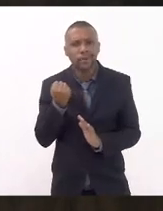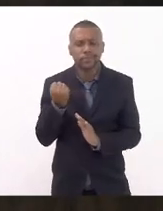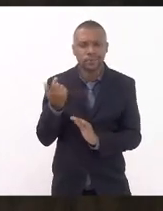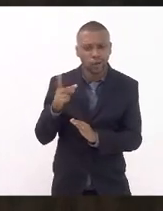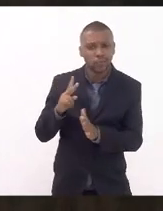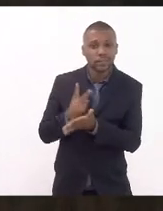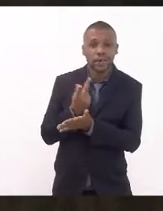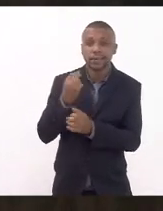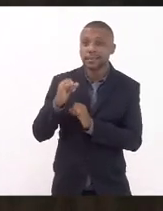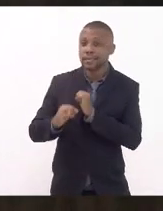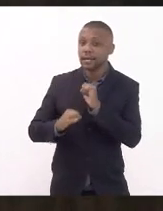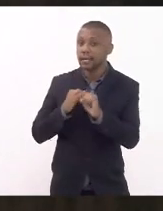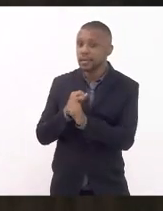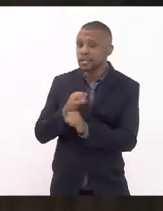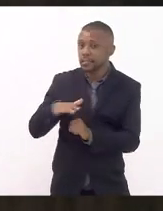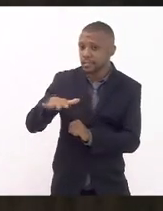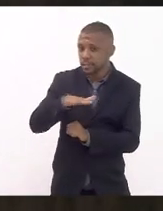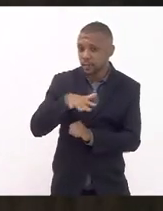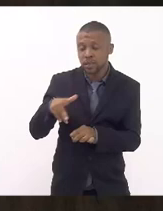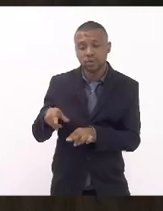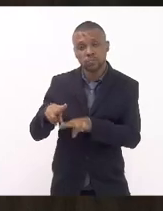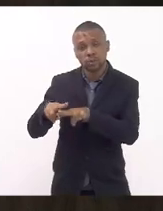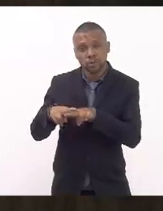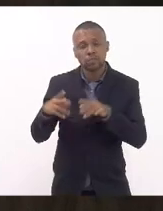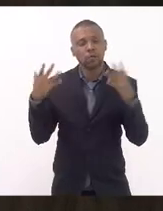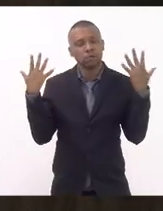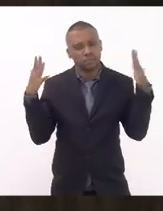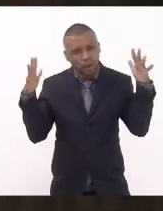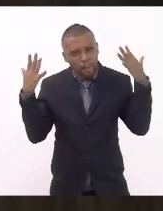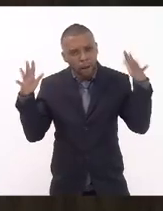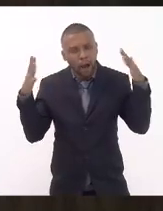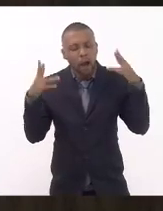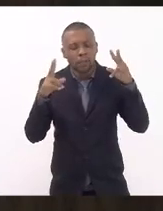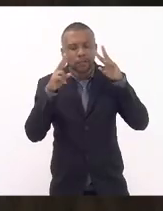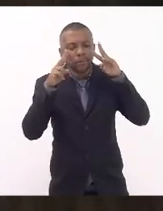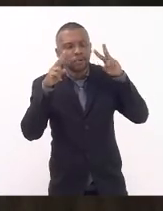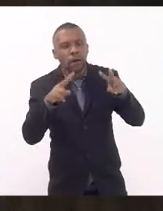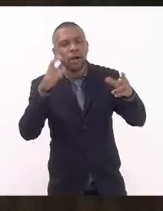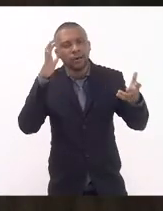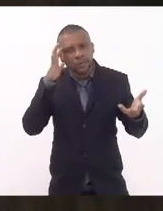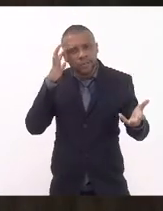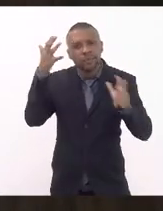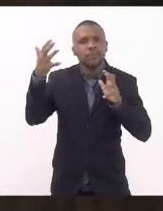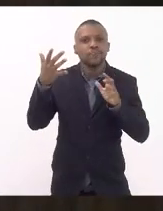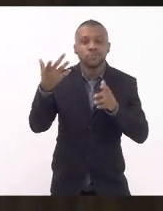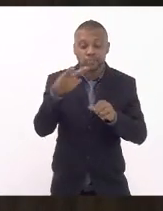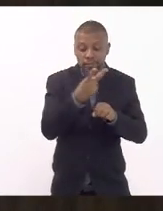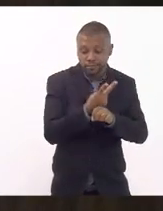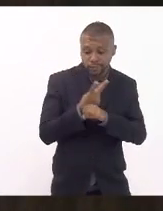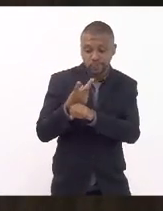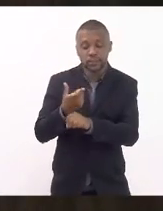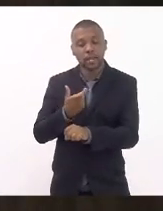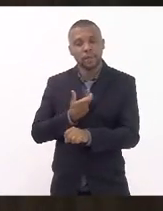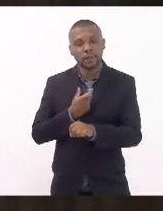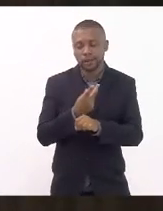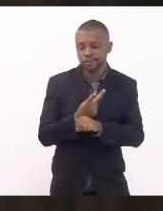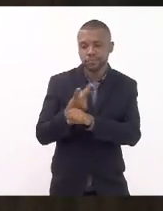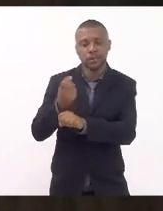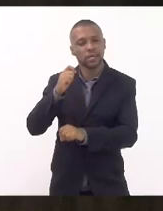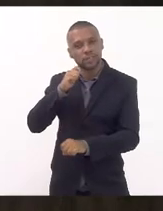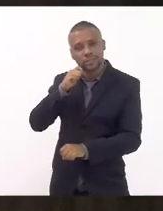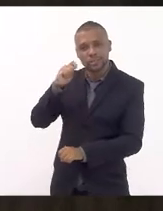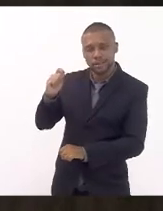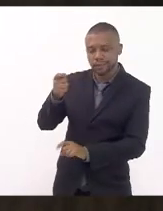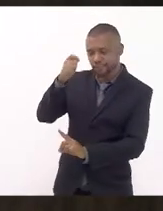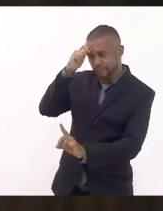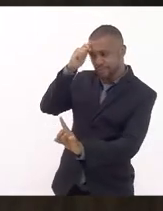internet. Portanto, nosso aplauso à decisão da concessão da medalha Tiradentes, que é a